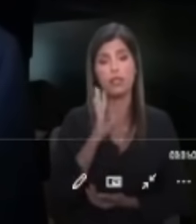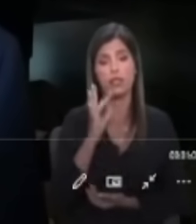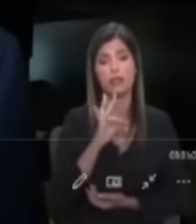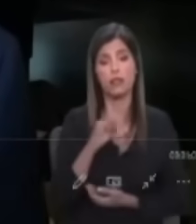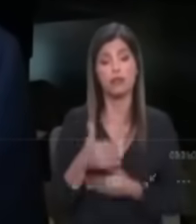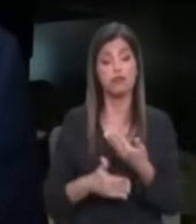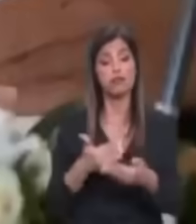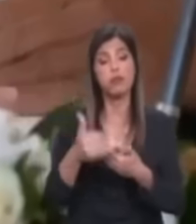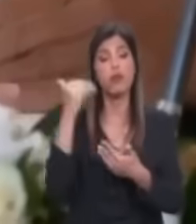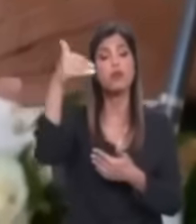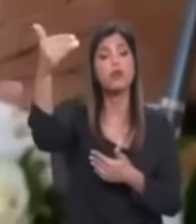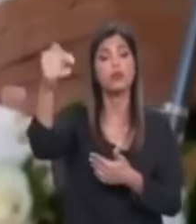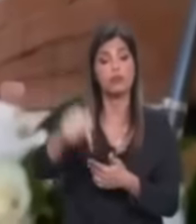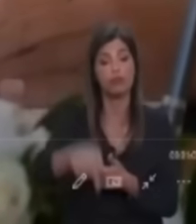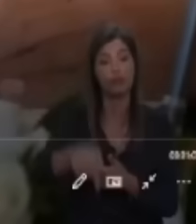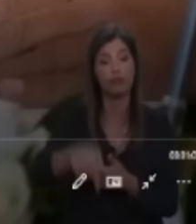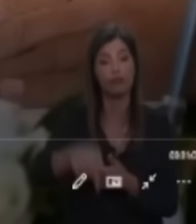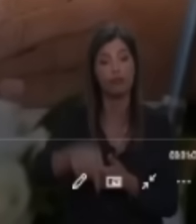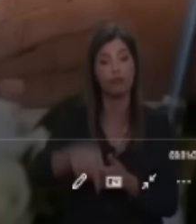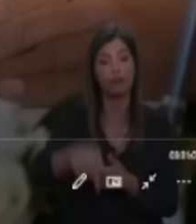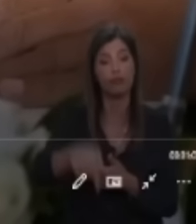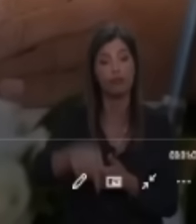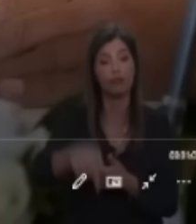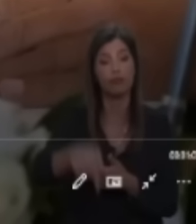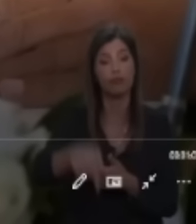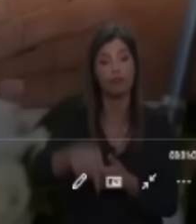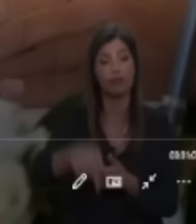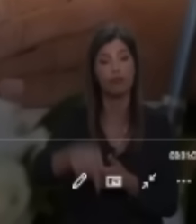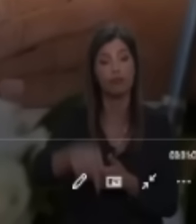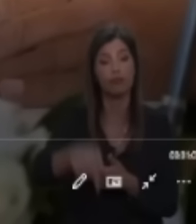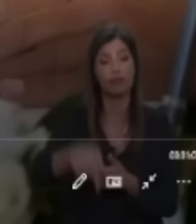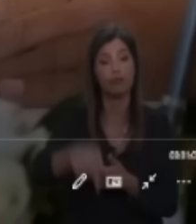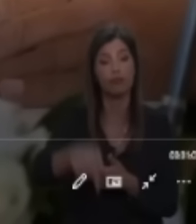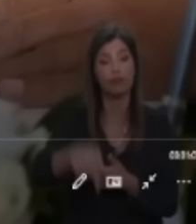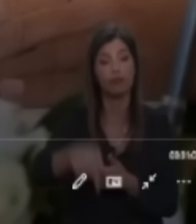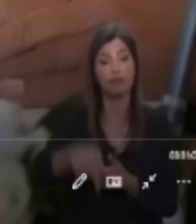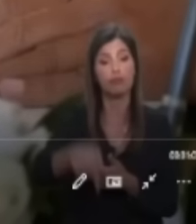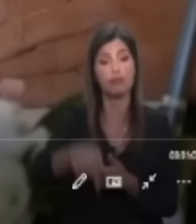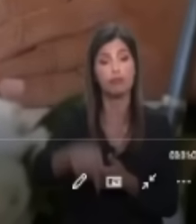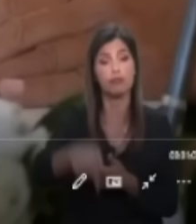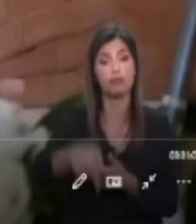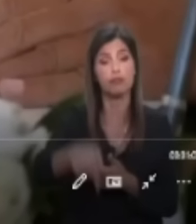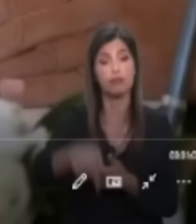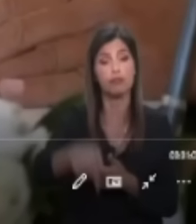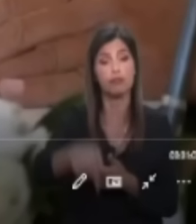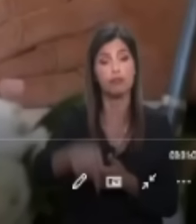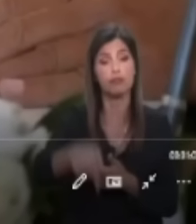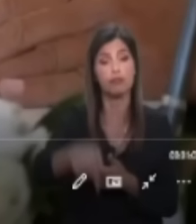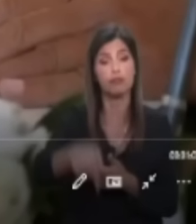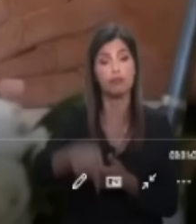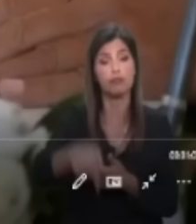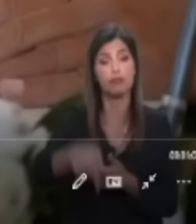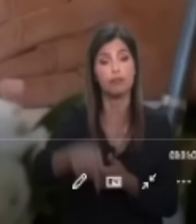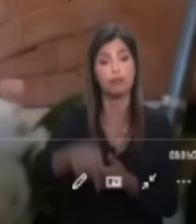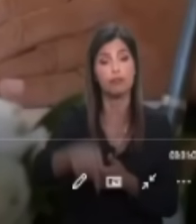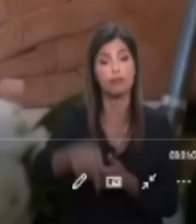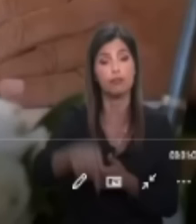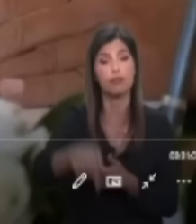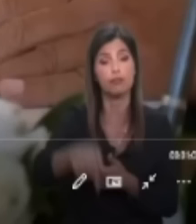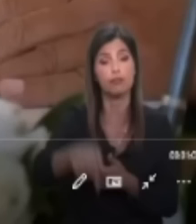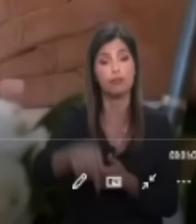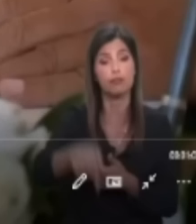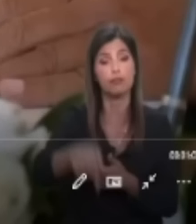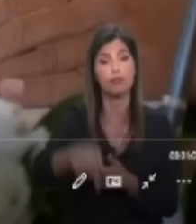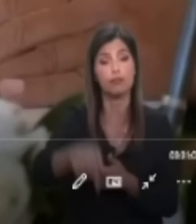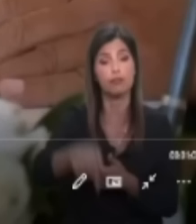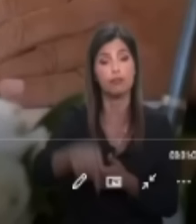vir a passar no futuro imediato. Só uma parte, não sei se também reparam, mas o Marcelo, enfim, discorda em política à